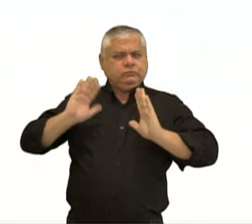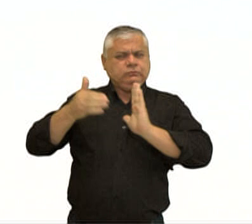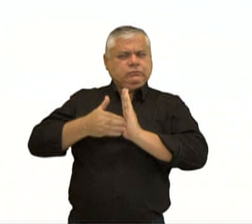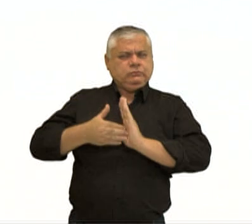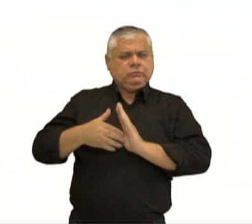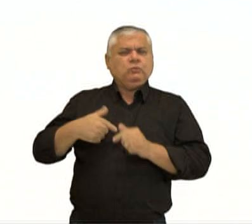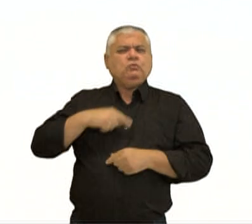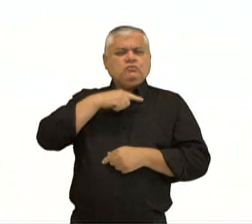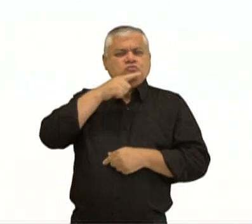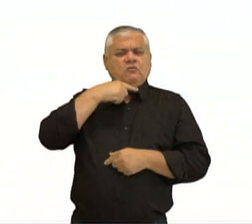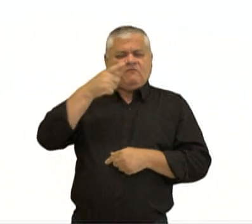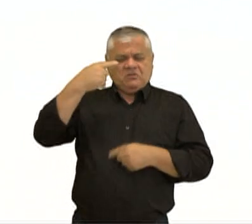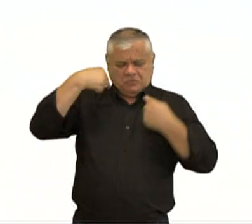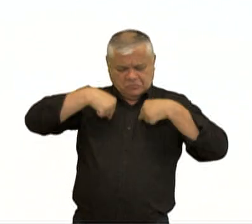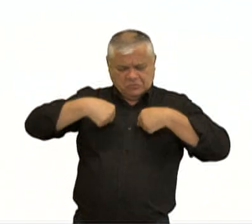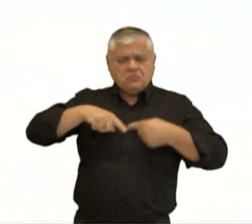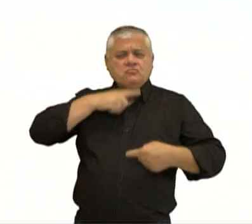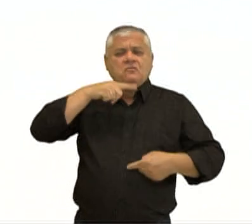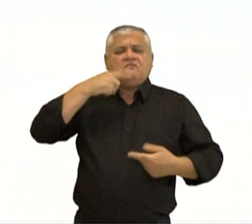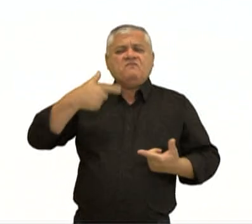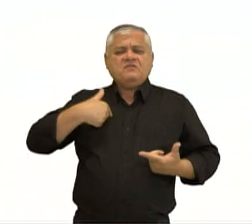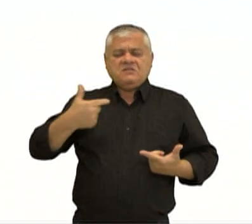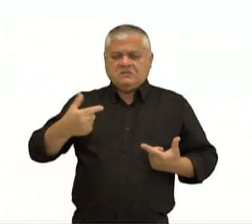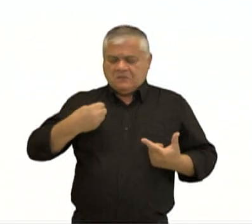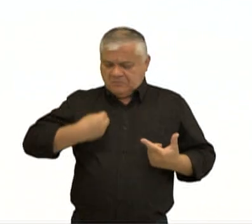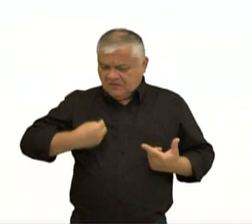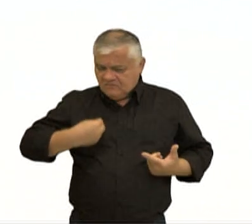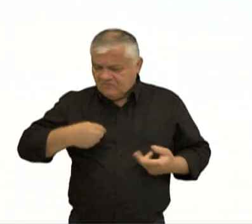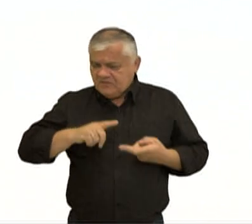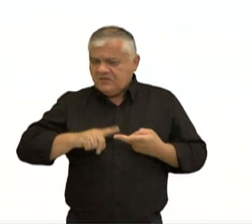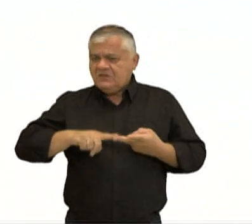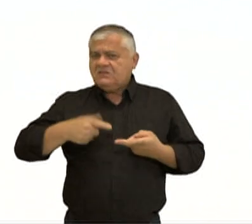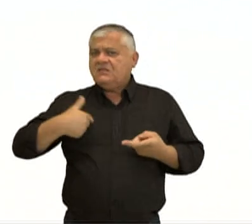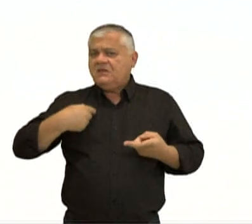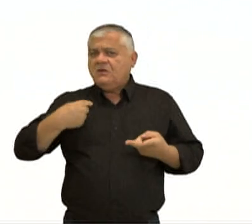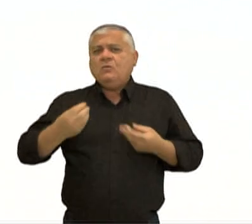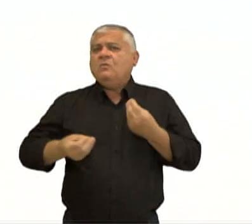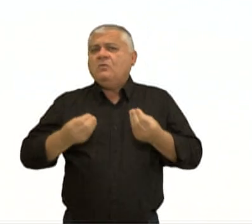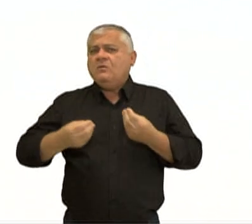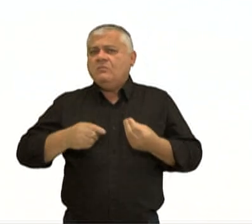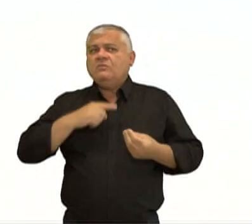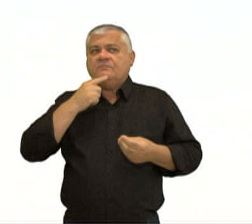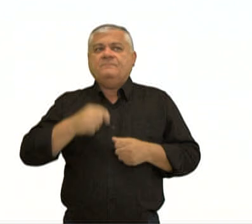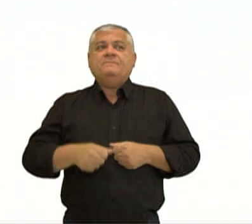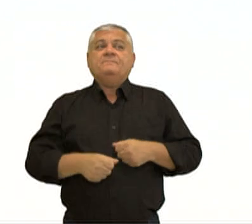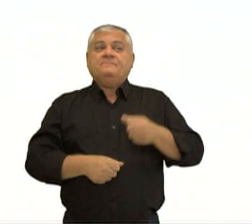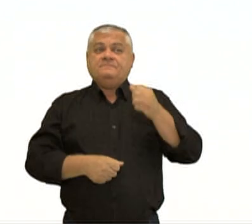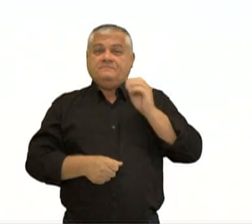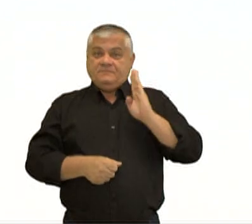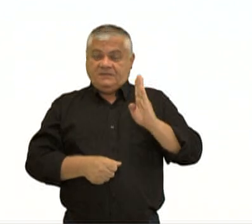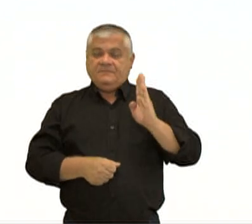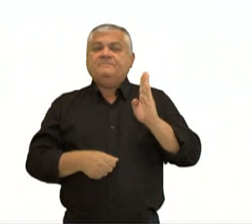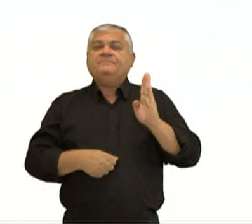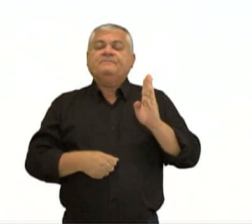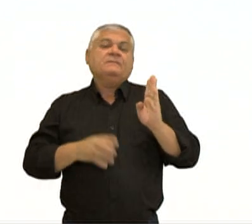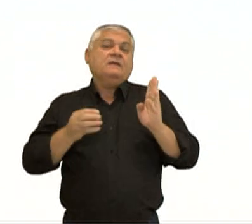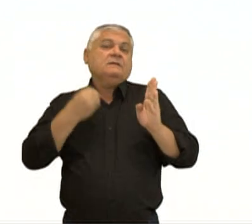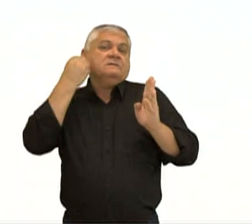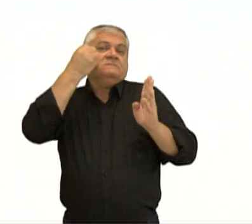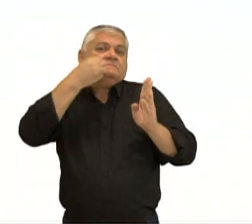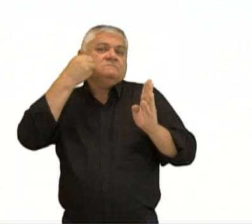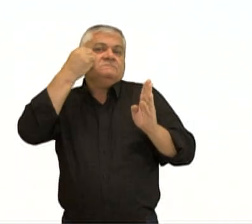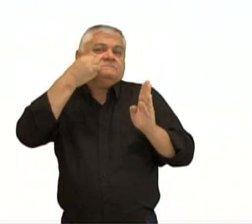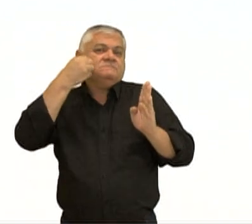duvido inclusive de mim mesmo, de minha essência e de minha existência. Letra B.